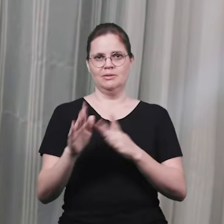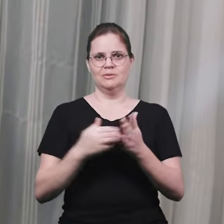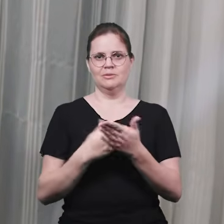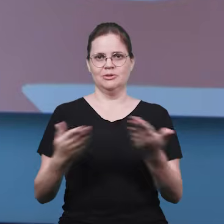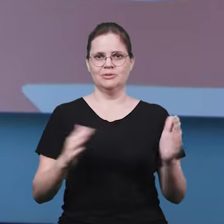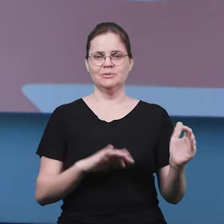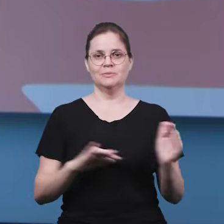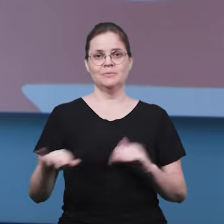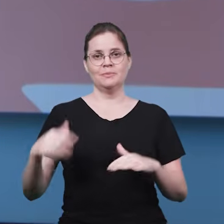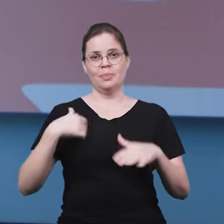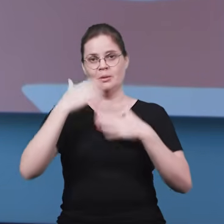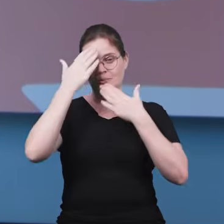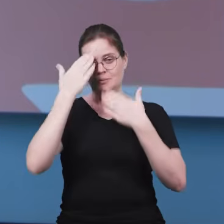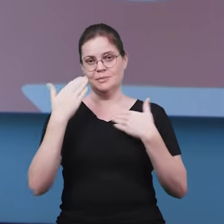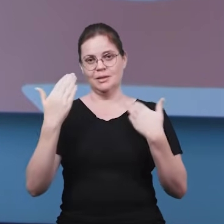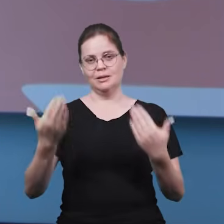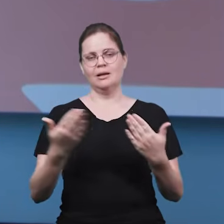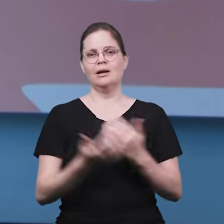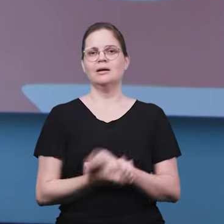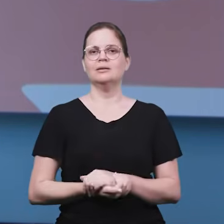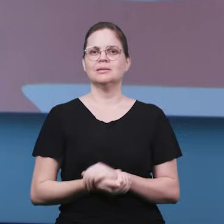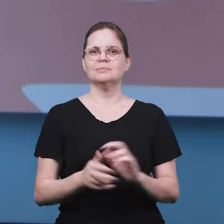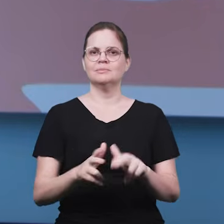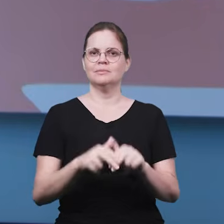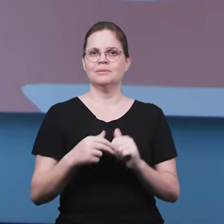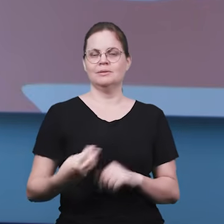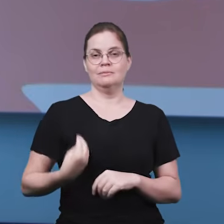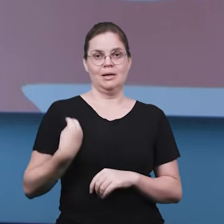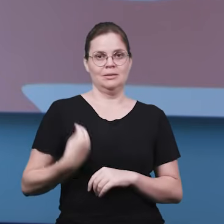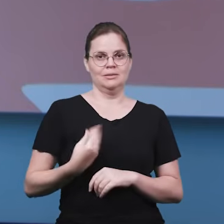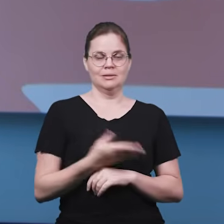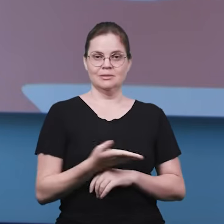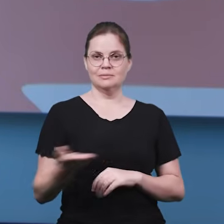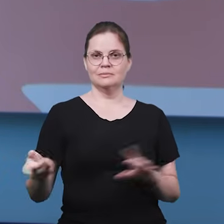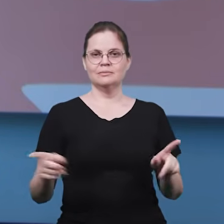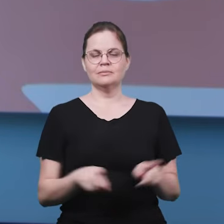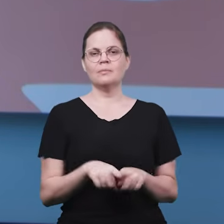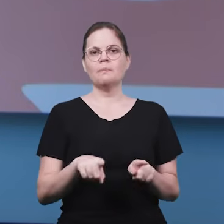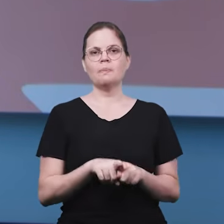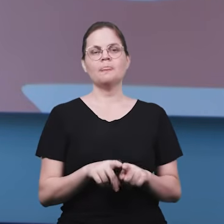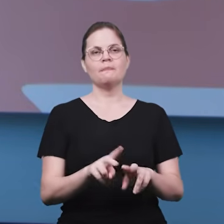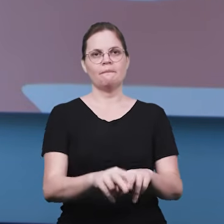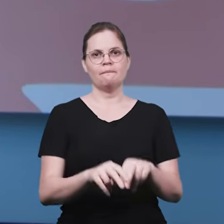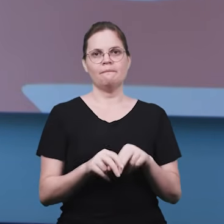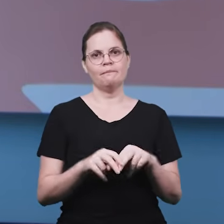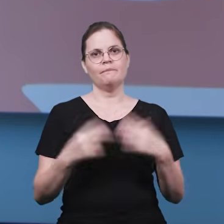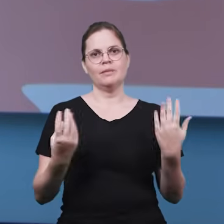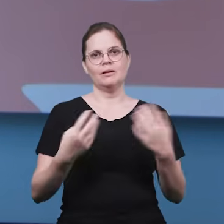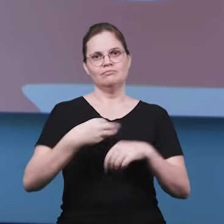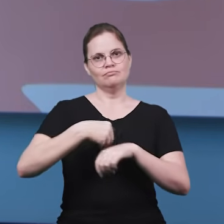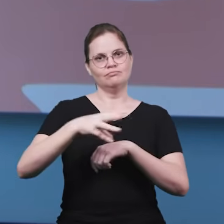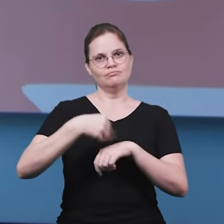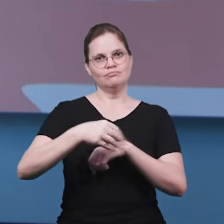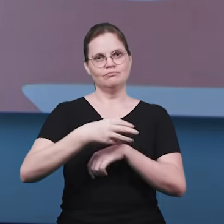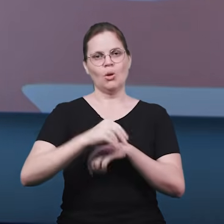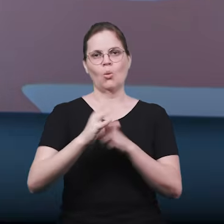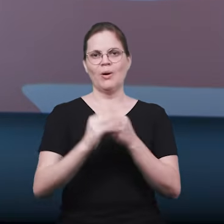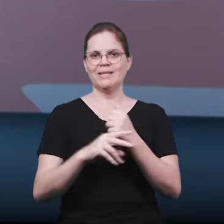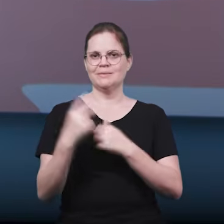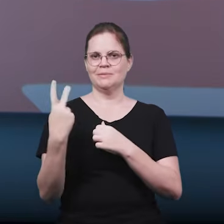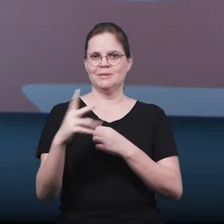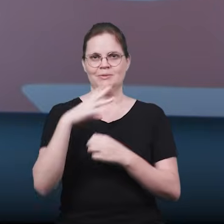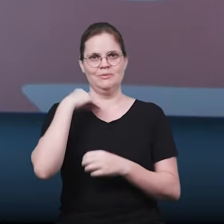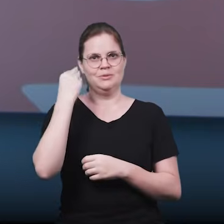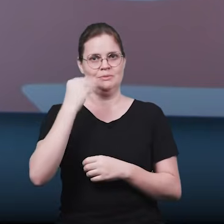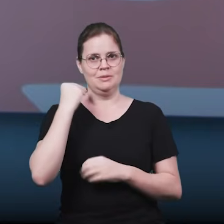Senhor Jesus. Muito obrigada, irmã Miriam, por sua participação e por compartilhar conosco seu conhecimento